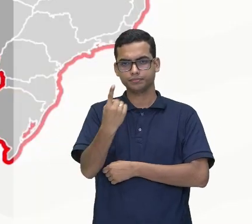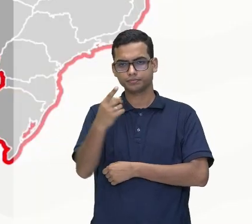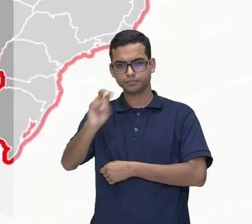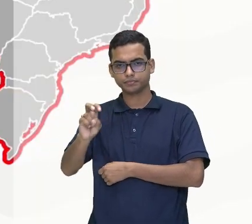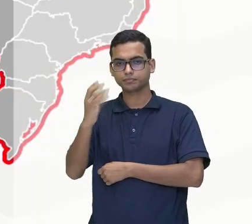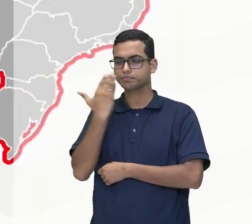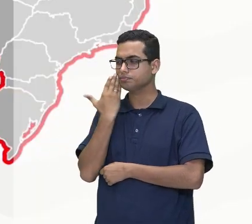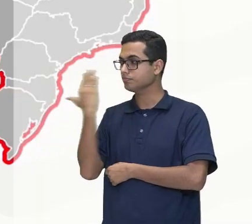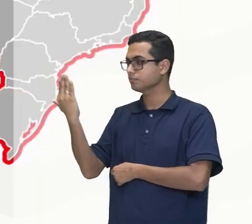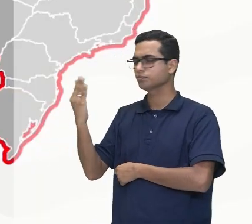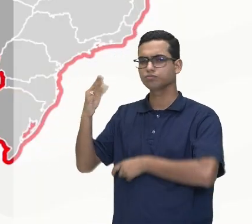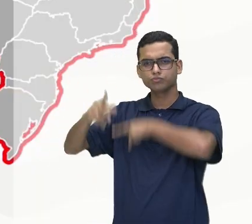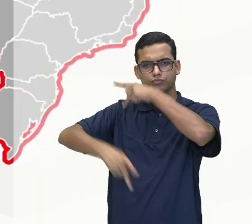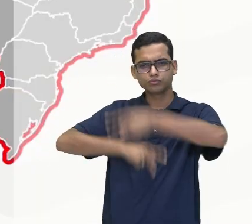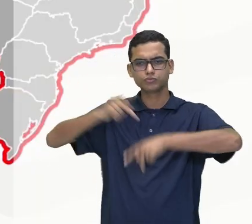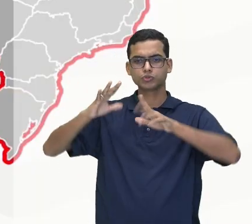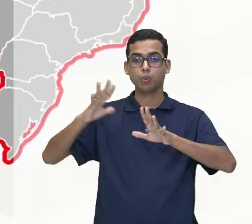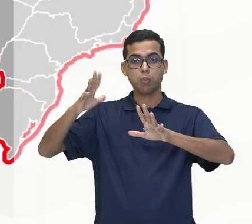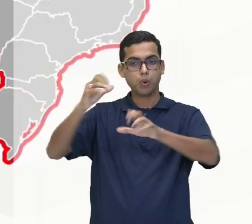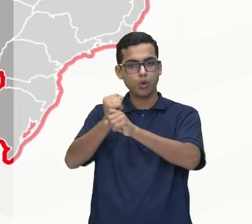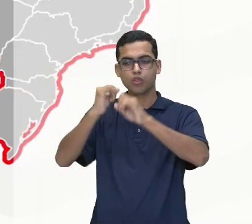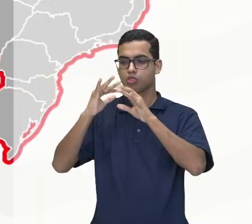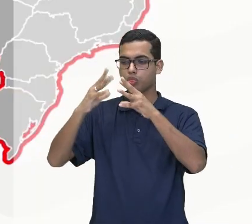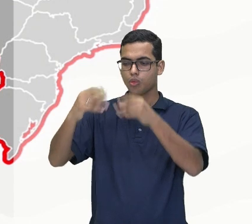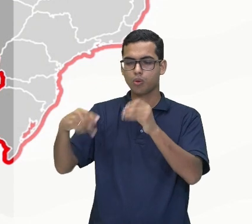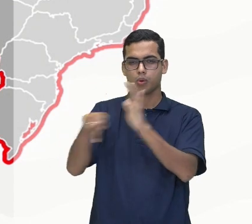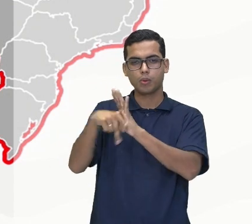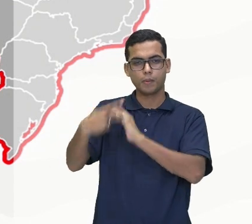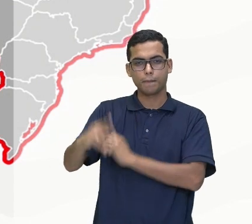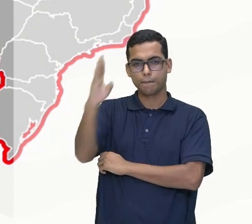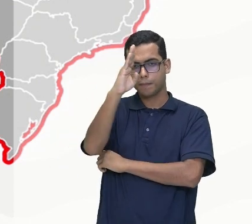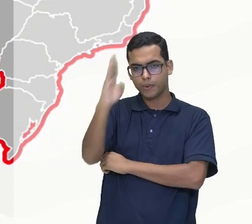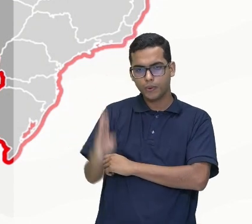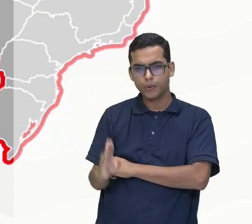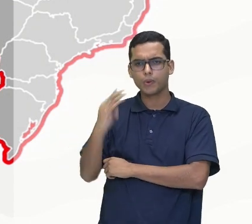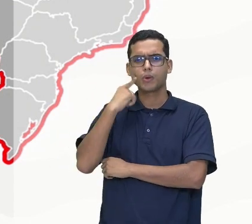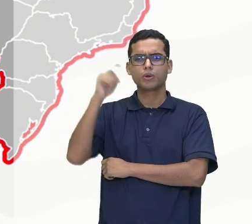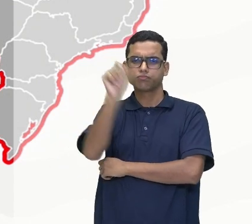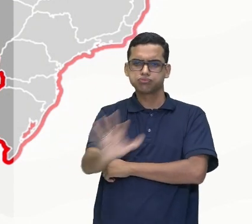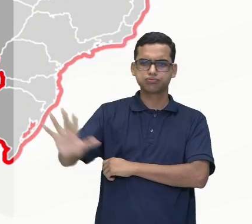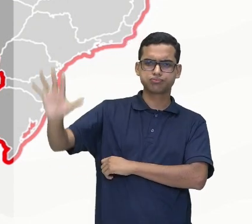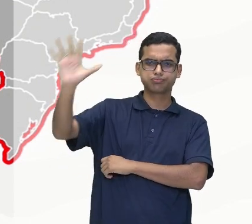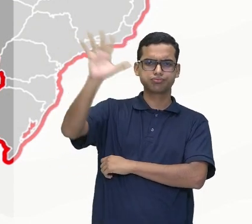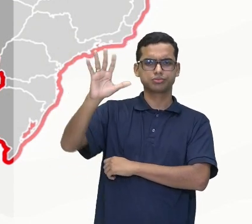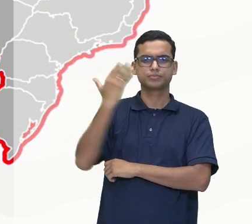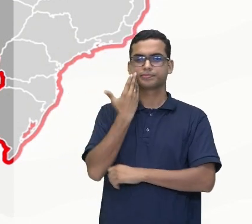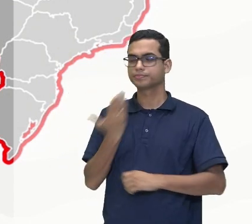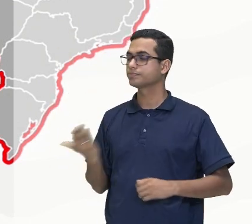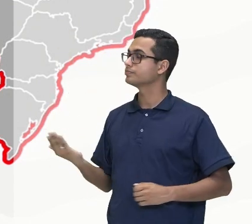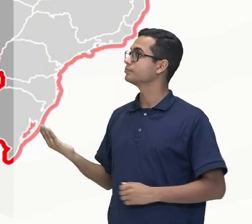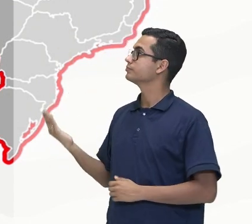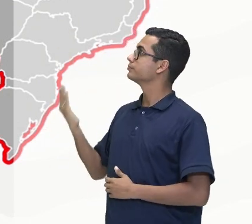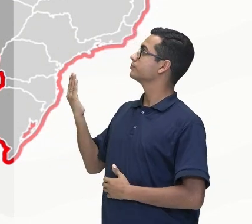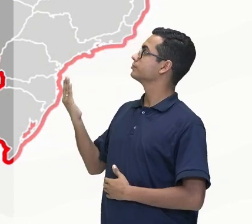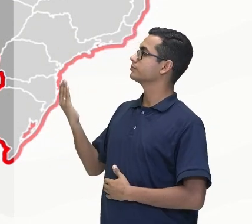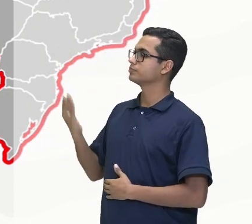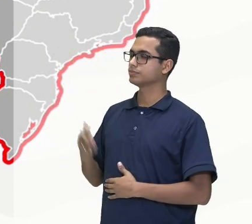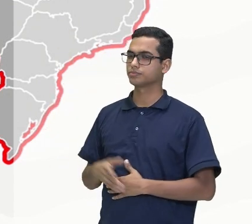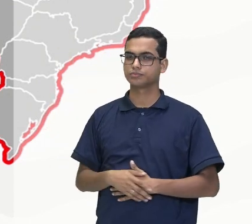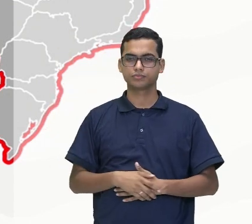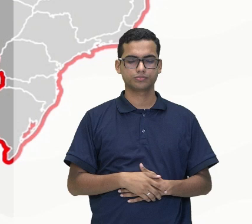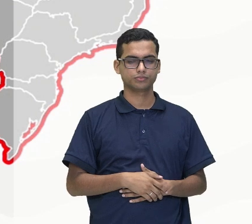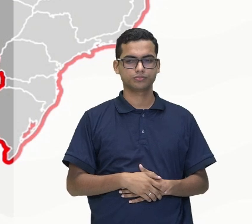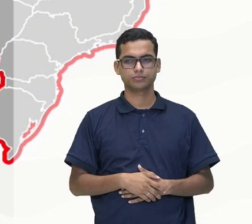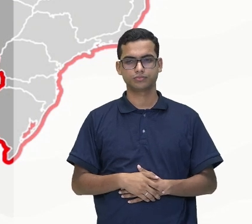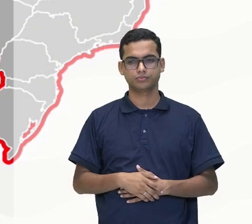população total. Então, aí para vocês está aparecendo todo o território brasileiro, né? Então, o quantitativo da população que vive